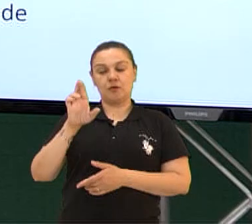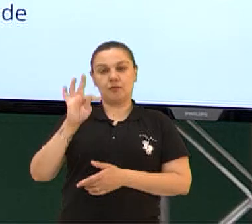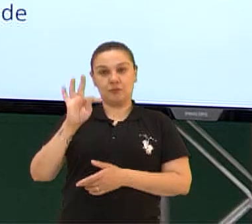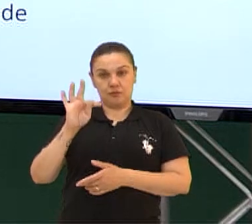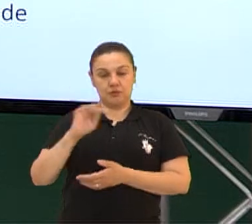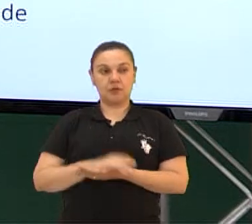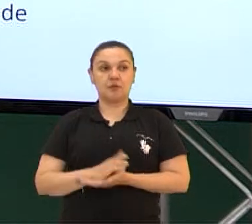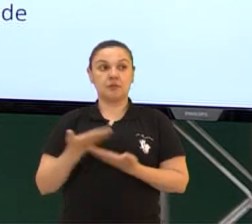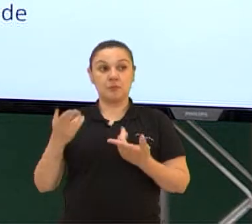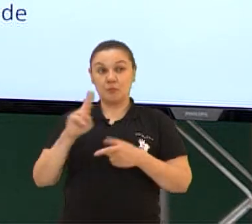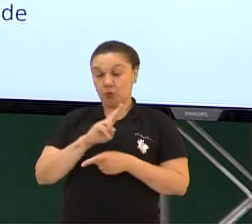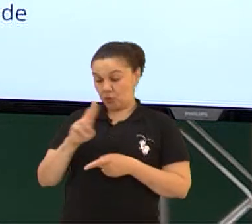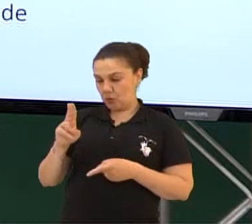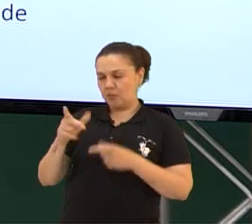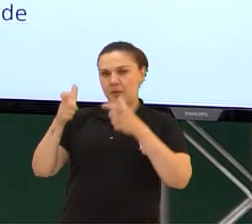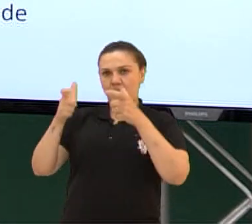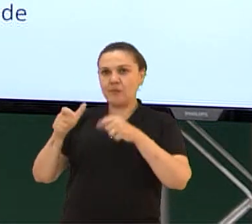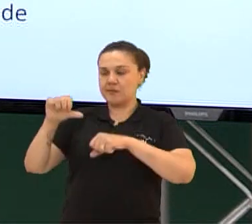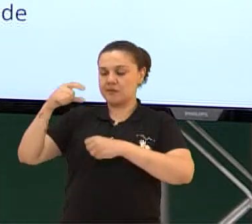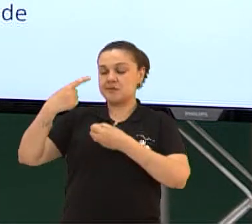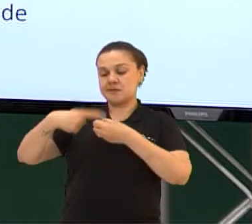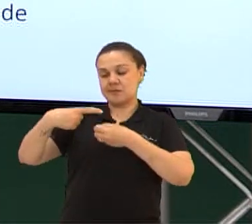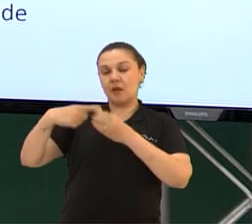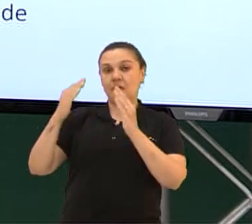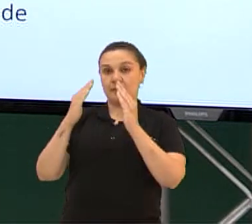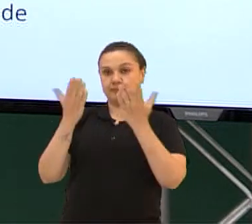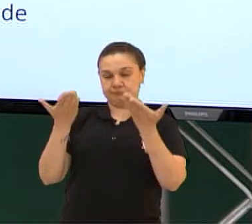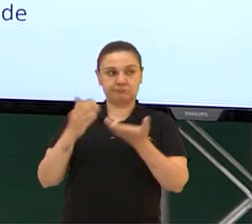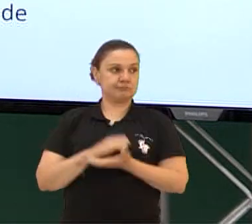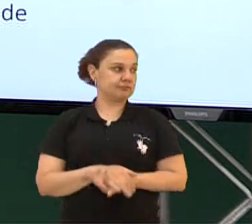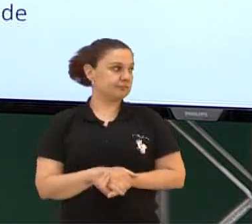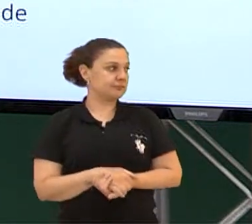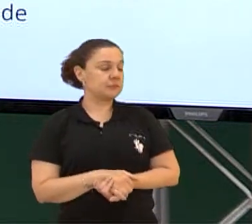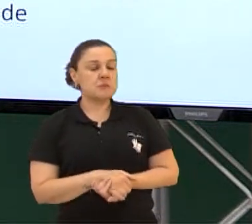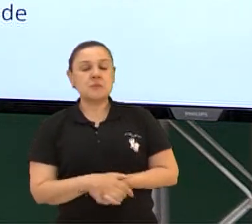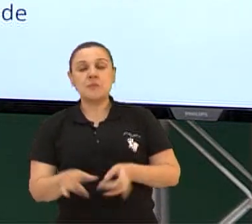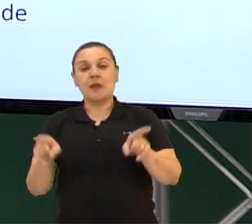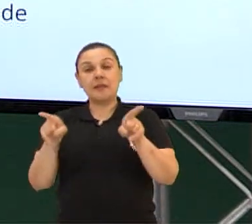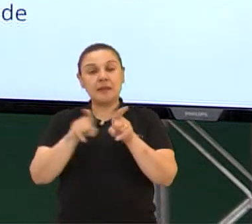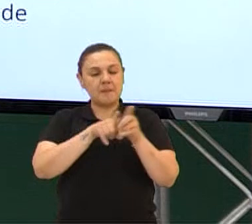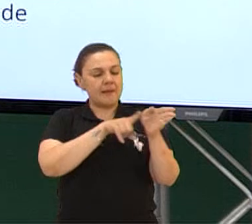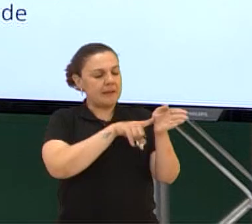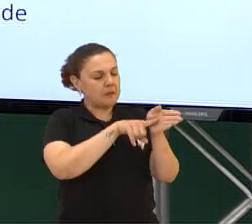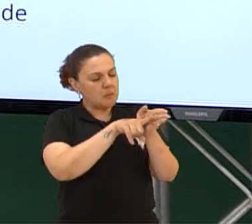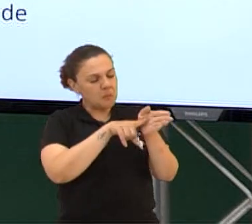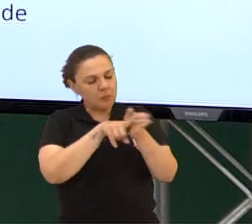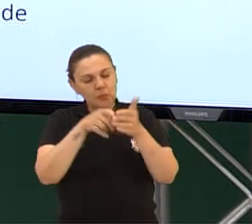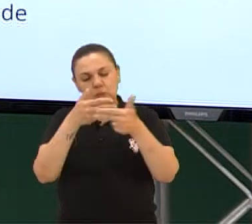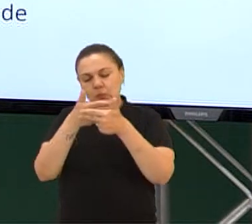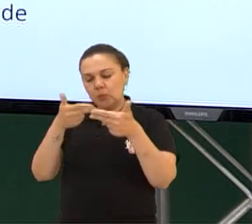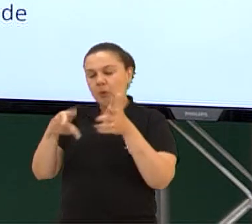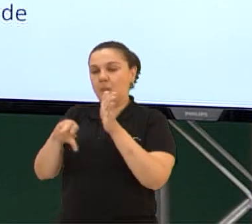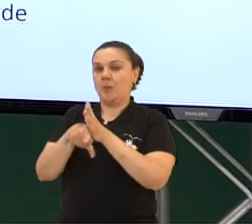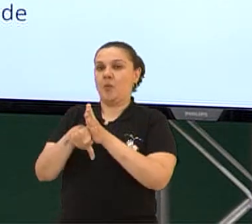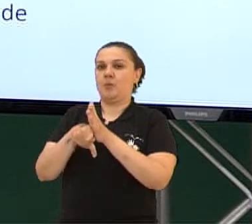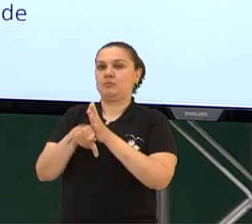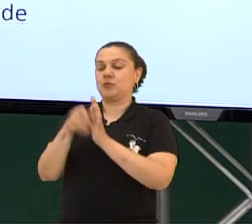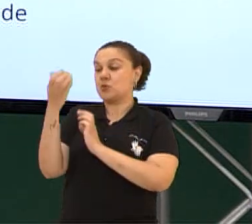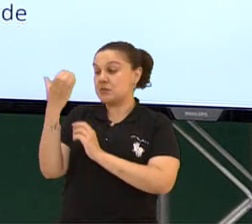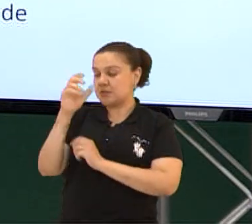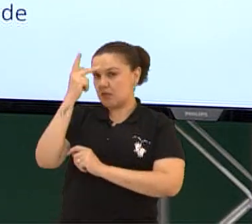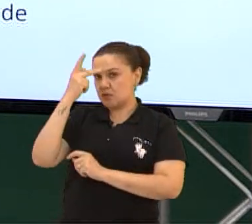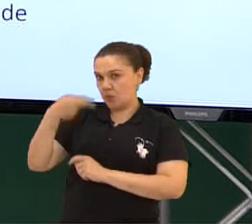Perfeito. Ganhou esse nome Frankfurt por causa da cidade, como nós já falamos aqui, mas ele pesquisou várias coisas dentro da área de ciências